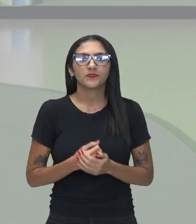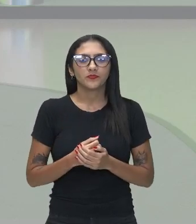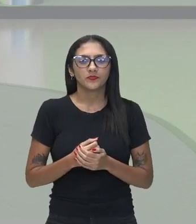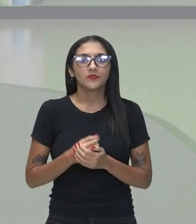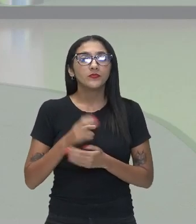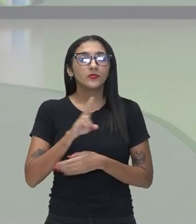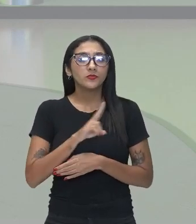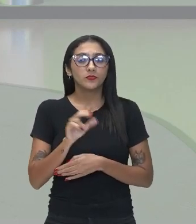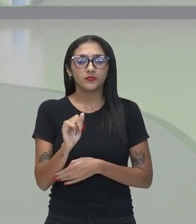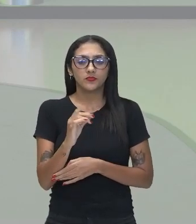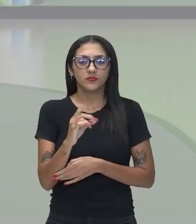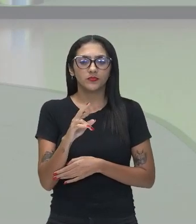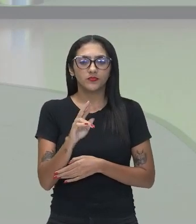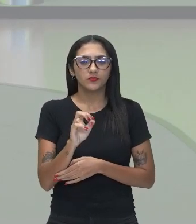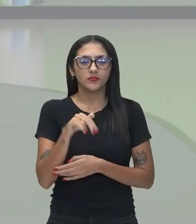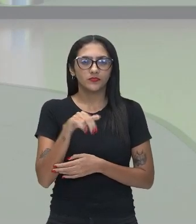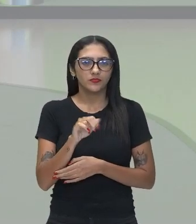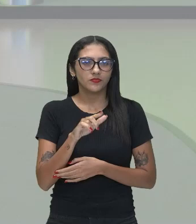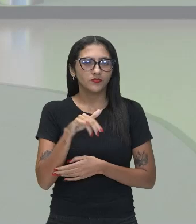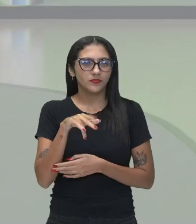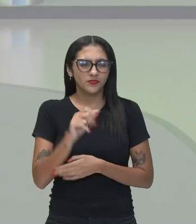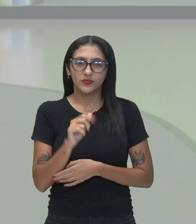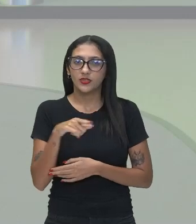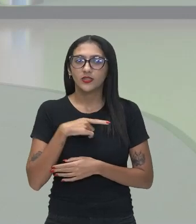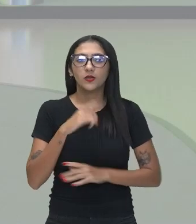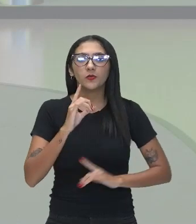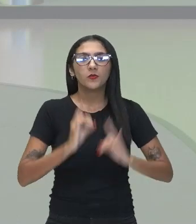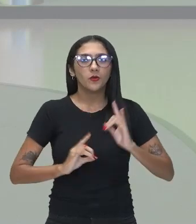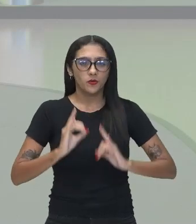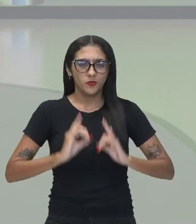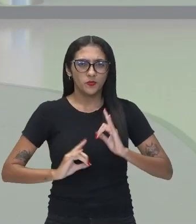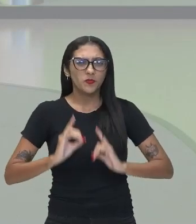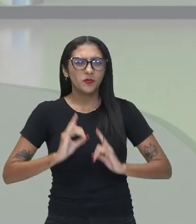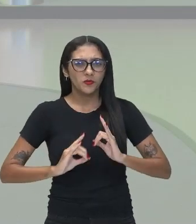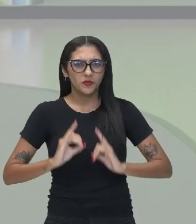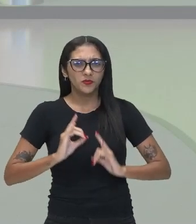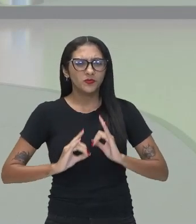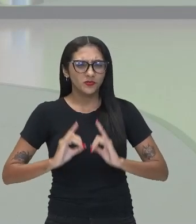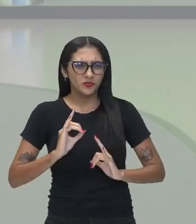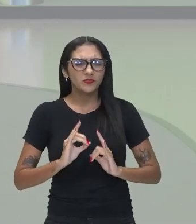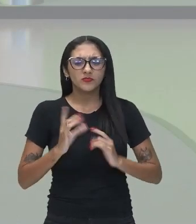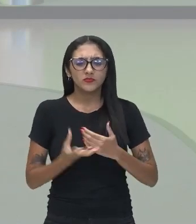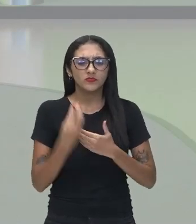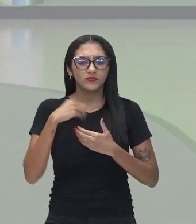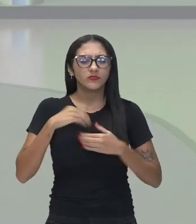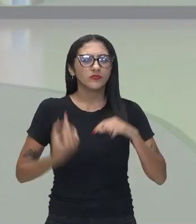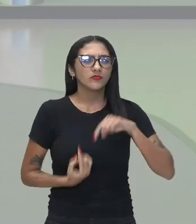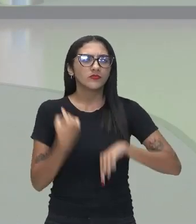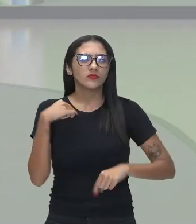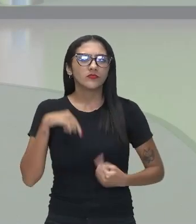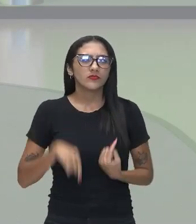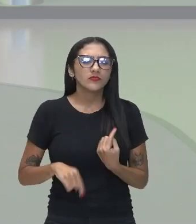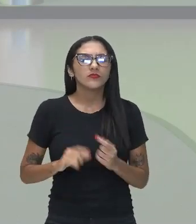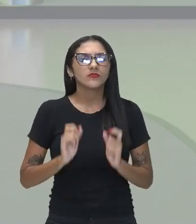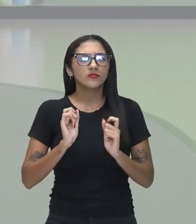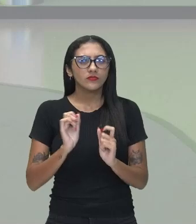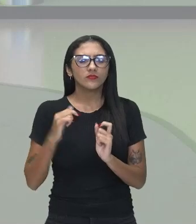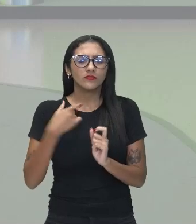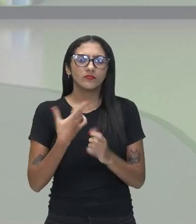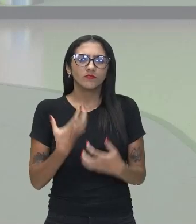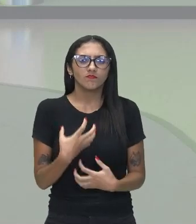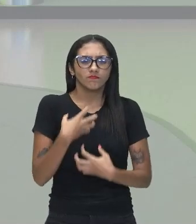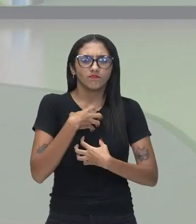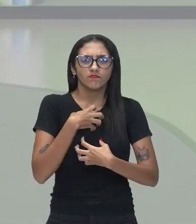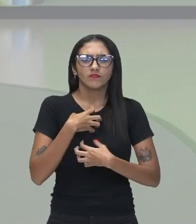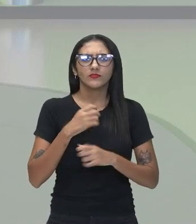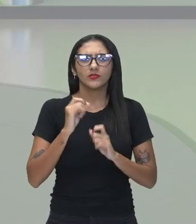chamado adrenalina. Observe aí essa estrutura. A adrenalina é aquele hormônio que dá a gente aquela sensação